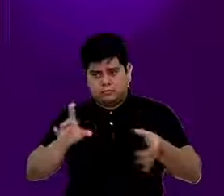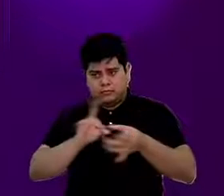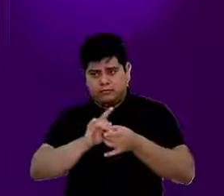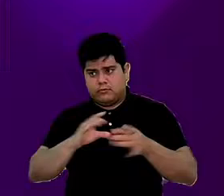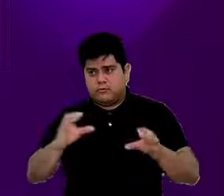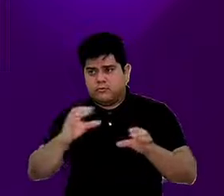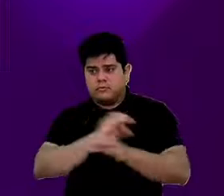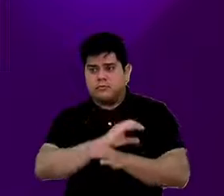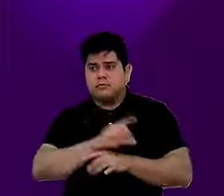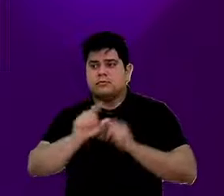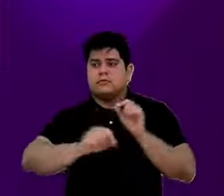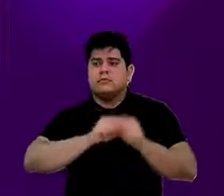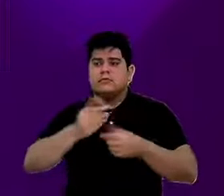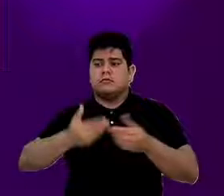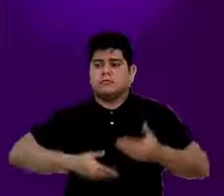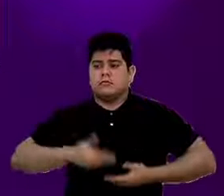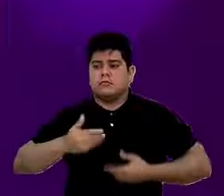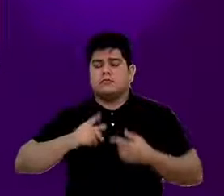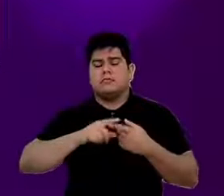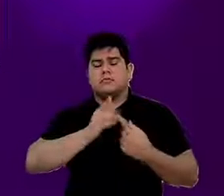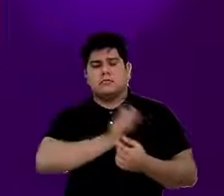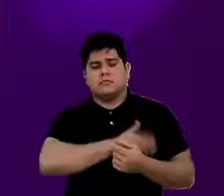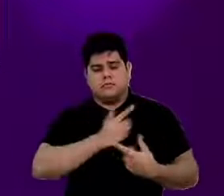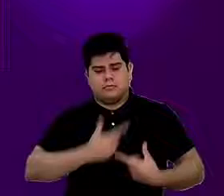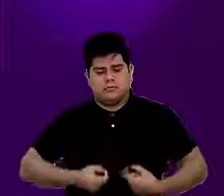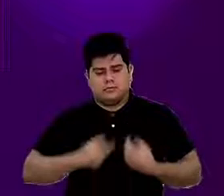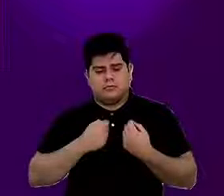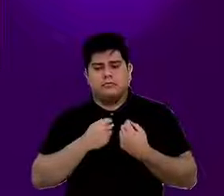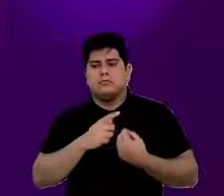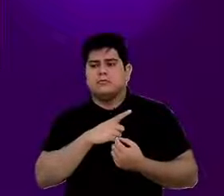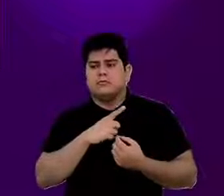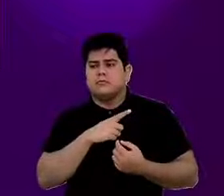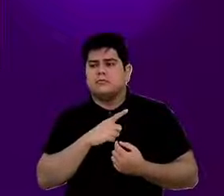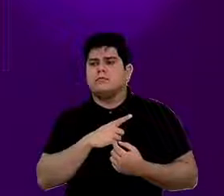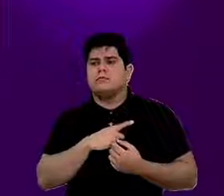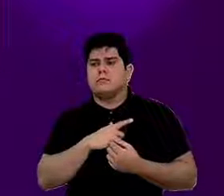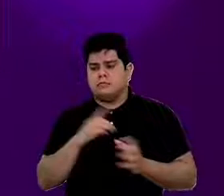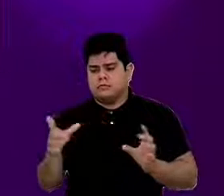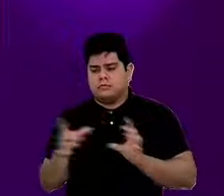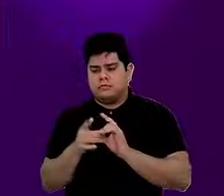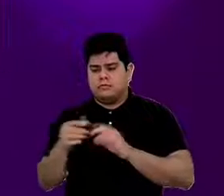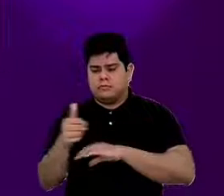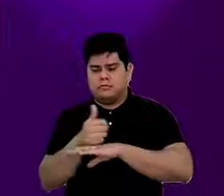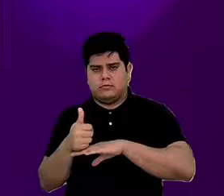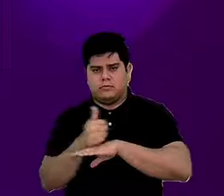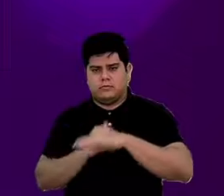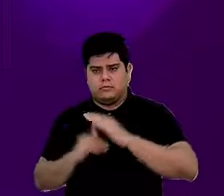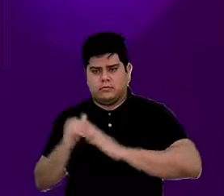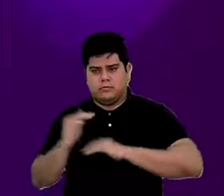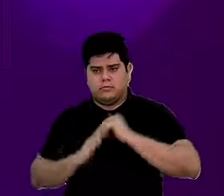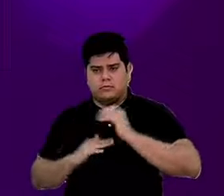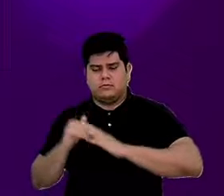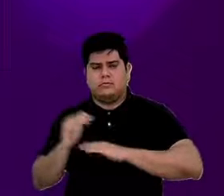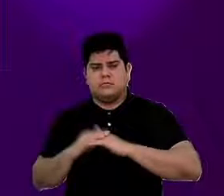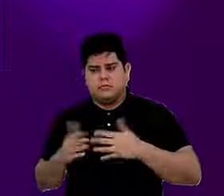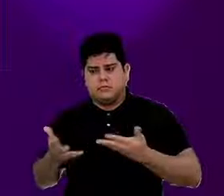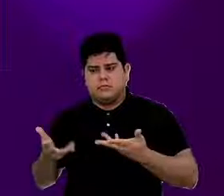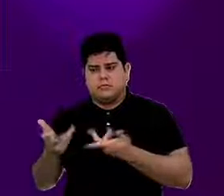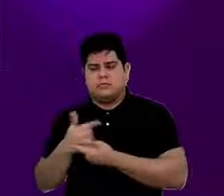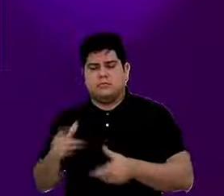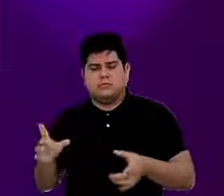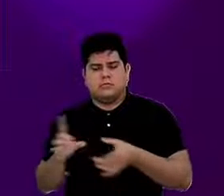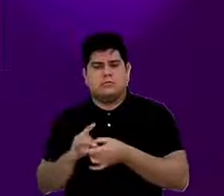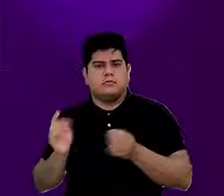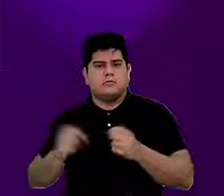integral, os serviços de cardio-oncologia são concebidos como uma aliança de profissionais especializados para fornecer